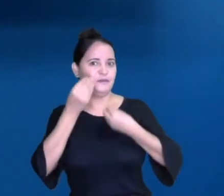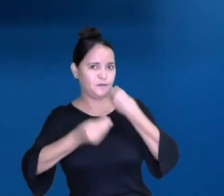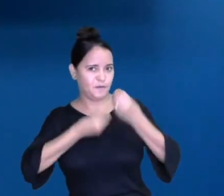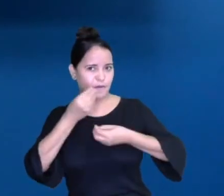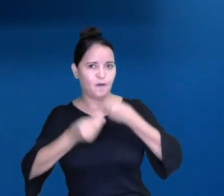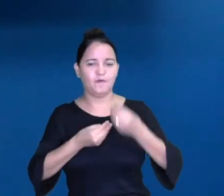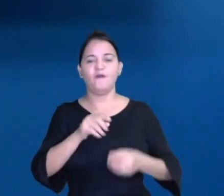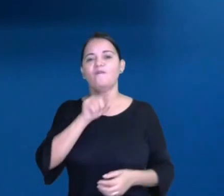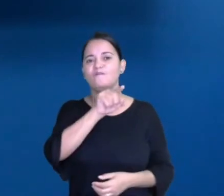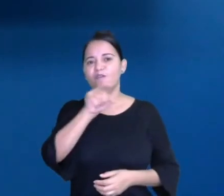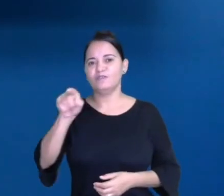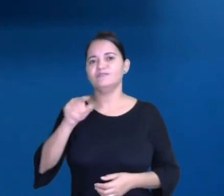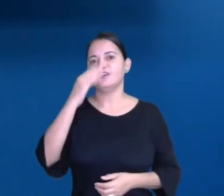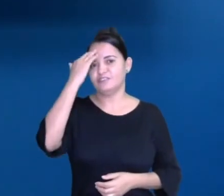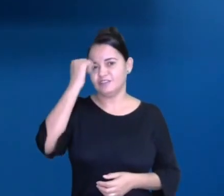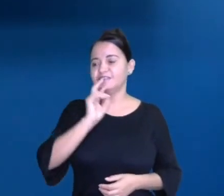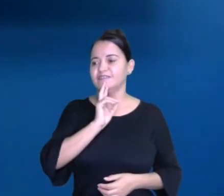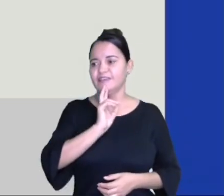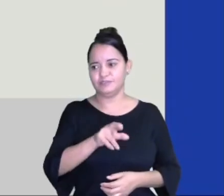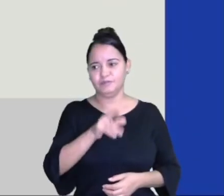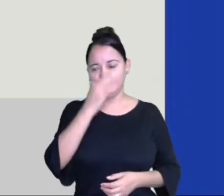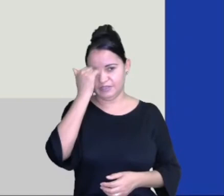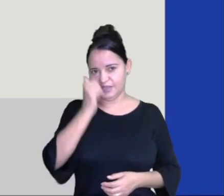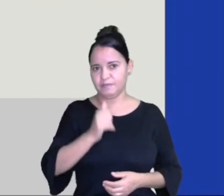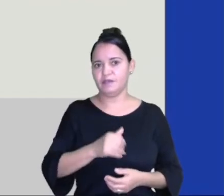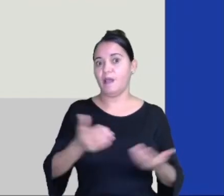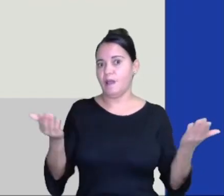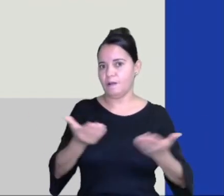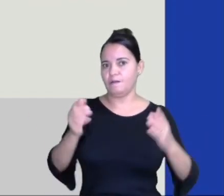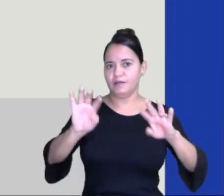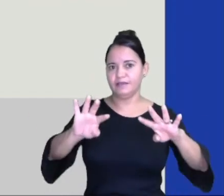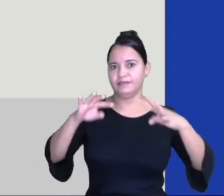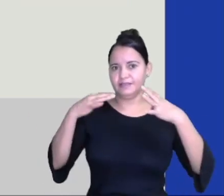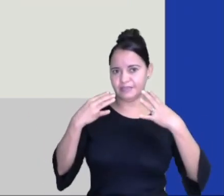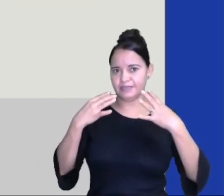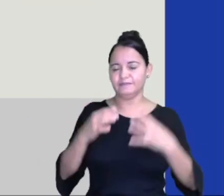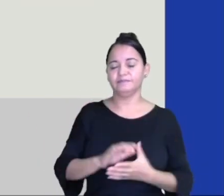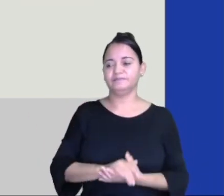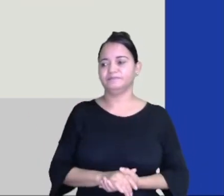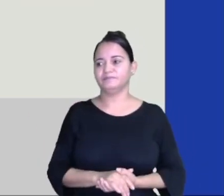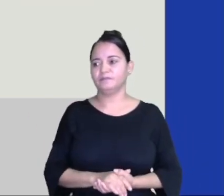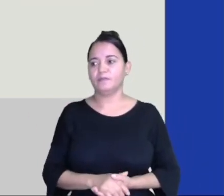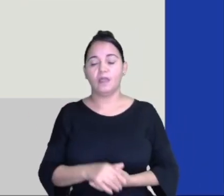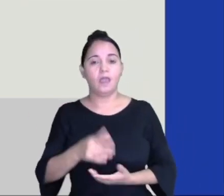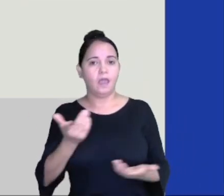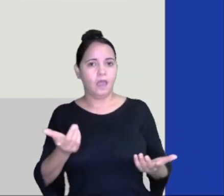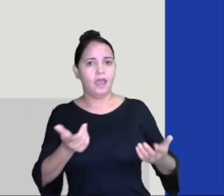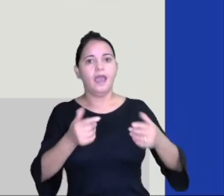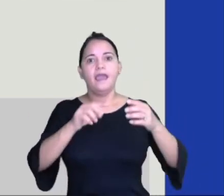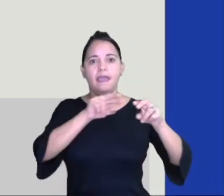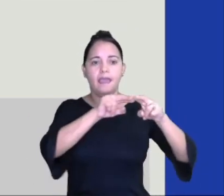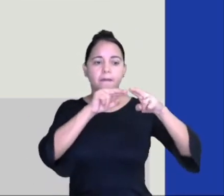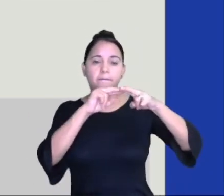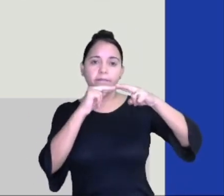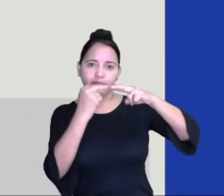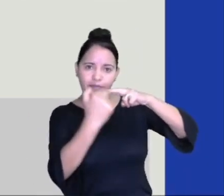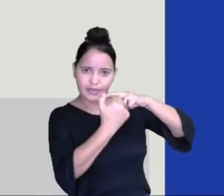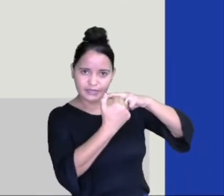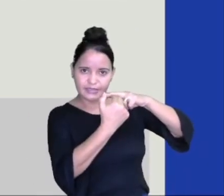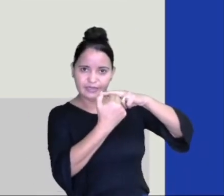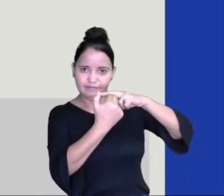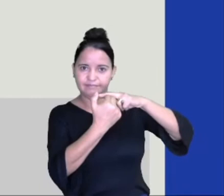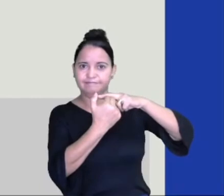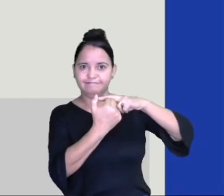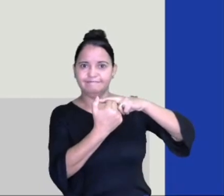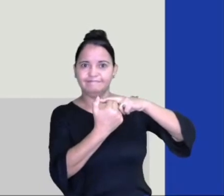tem a resposta, mas vamos ver aqui. Então, presta bem atenção. Eu peguei aquela pizza lá, gente, que tem o